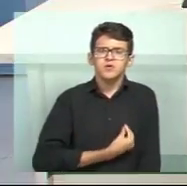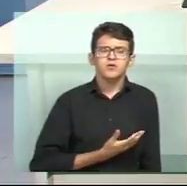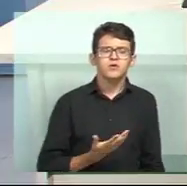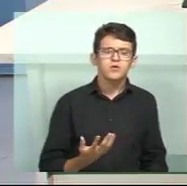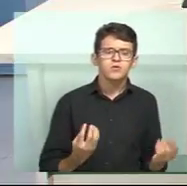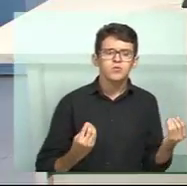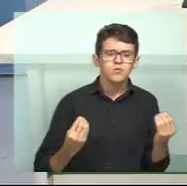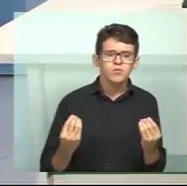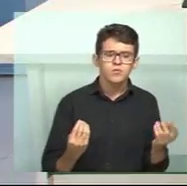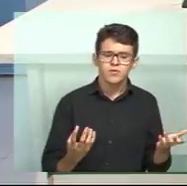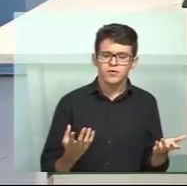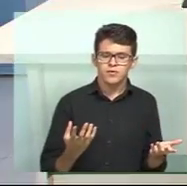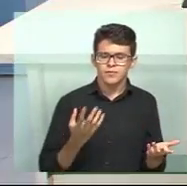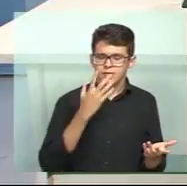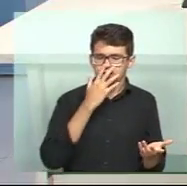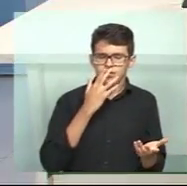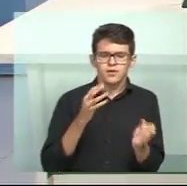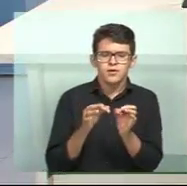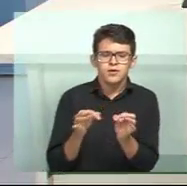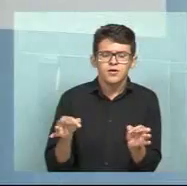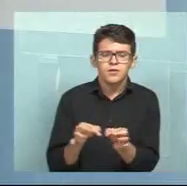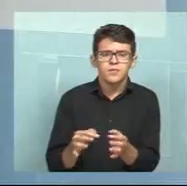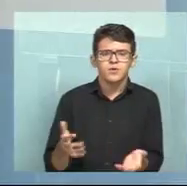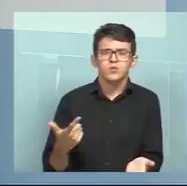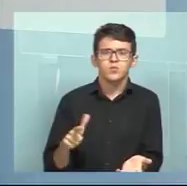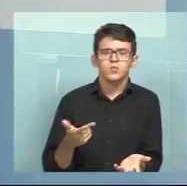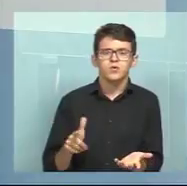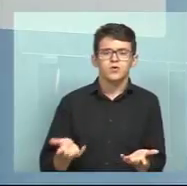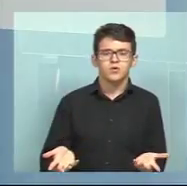primeiro e 3 filhos do segundo.